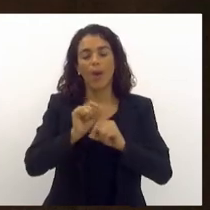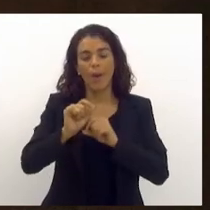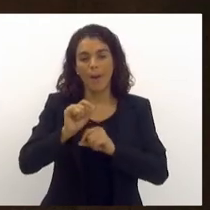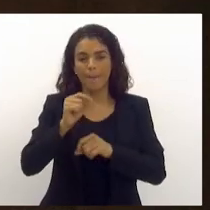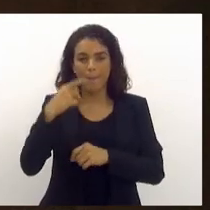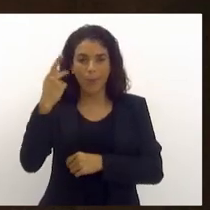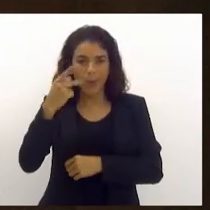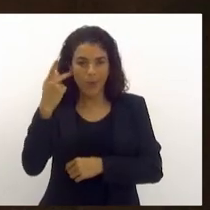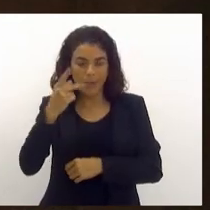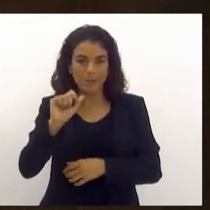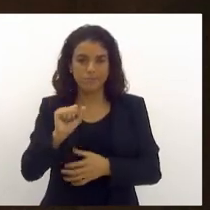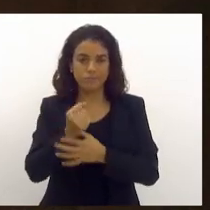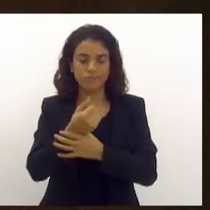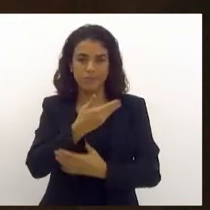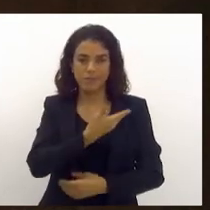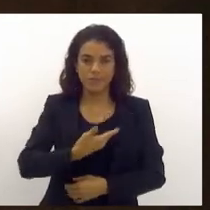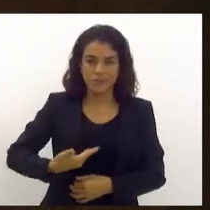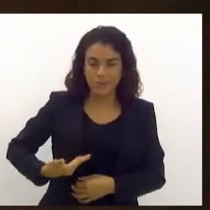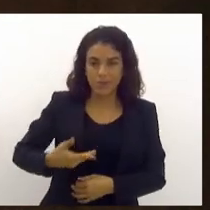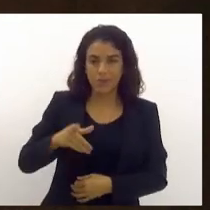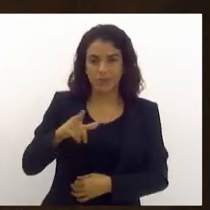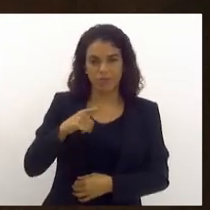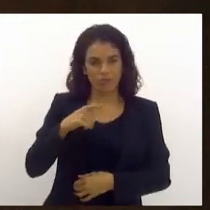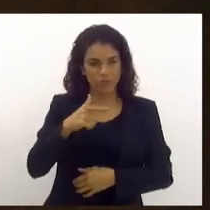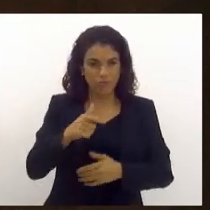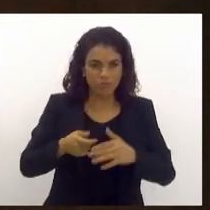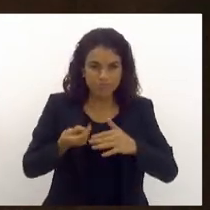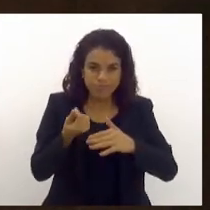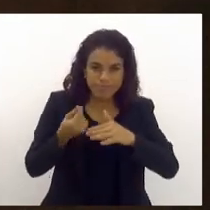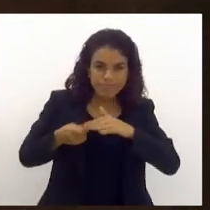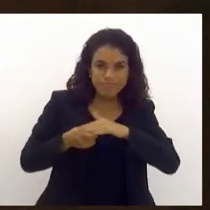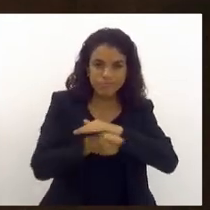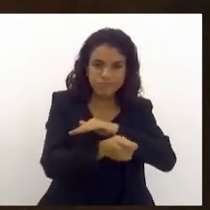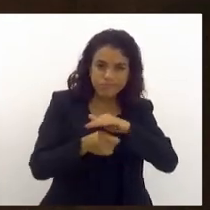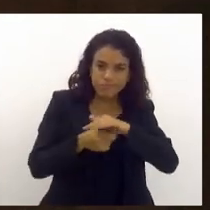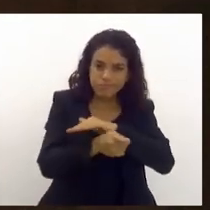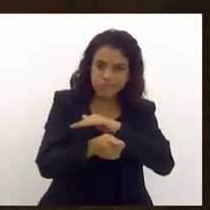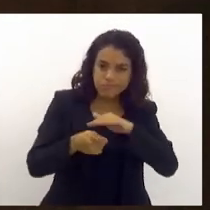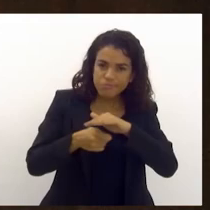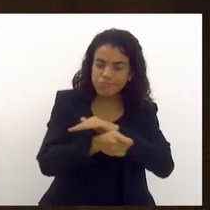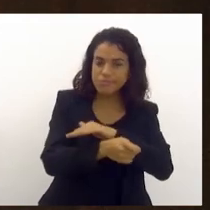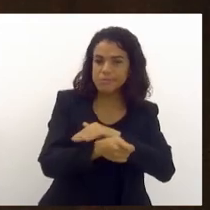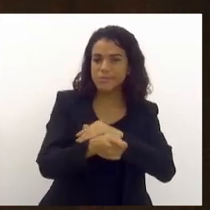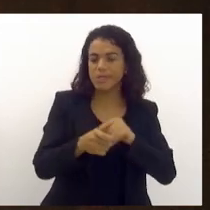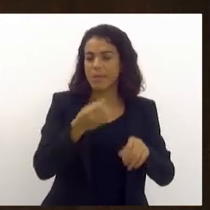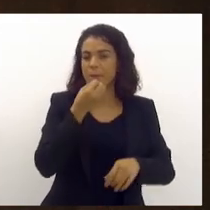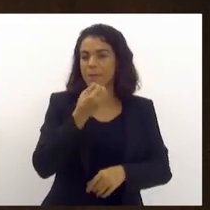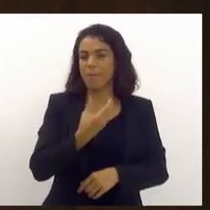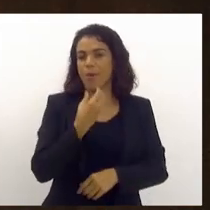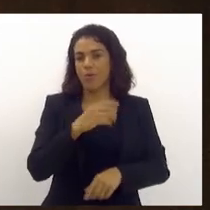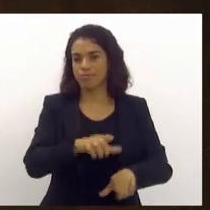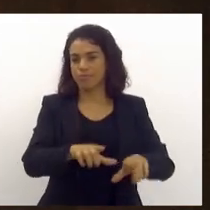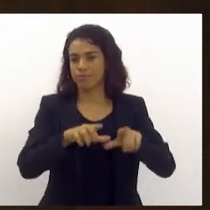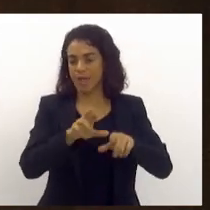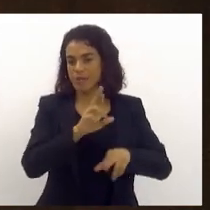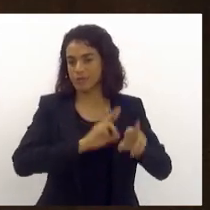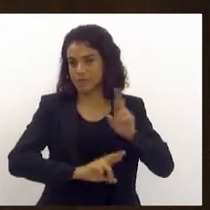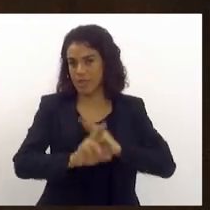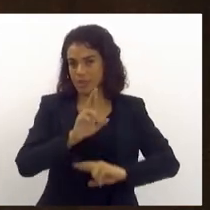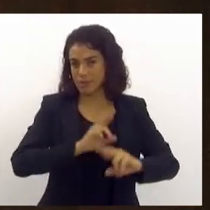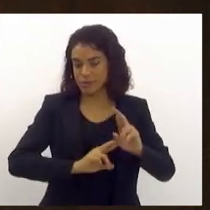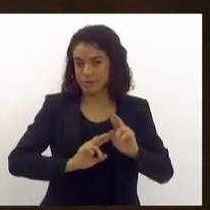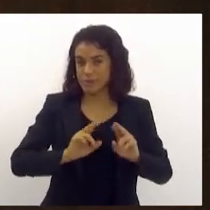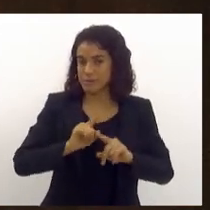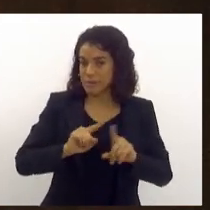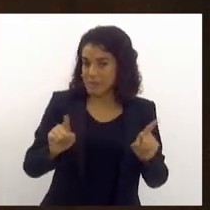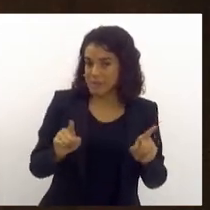segurança com grande capacidade, com grande investimento e com grandes resultados. A sensação de segurança não